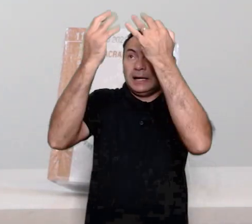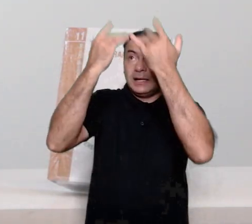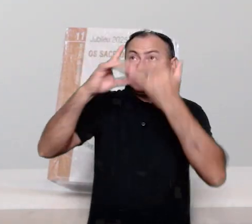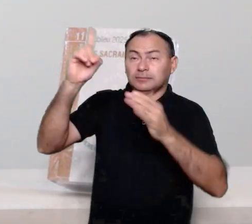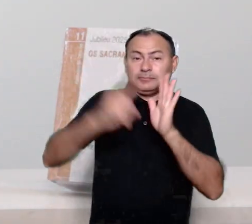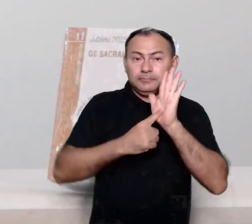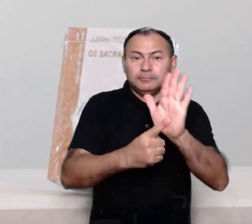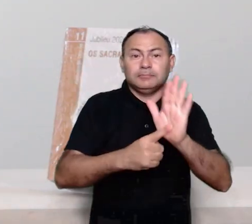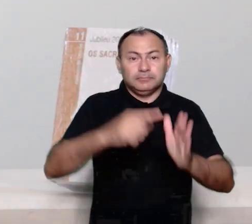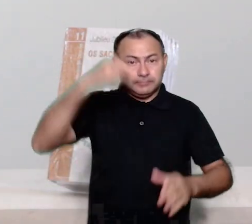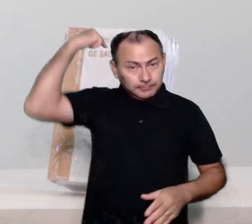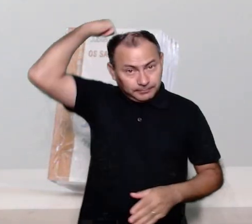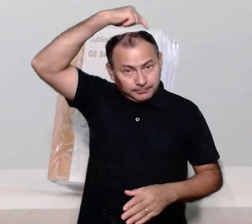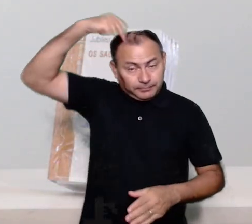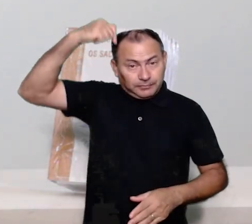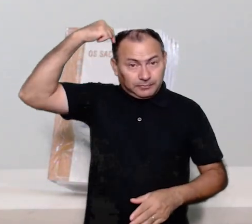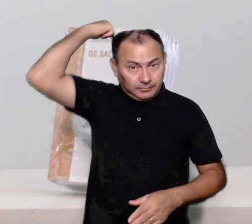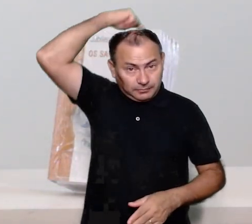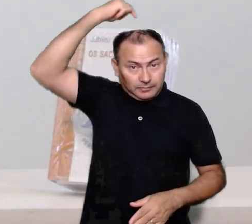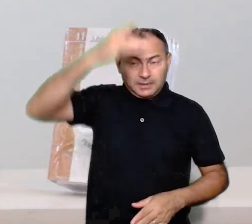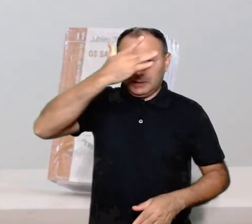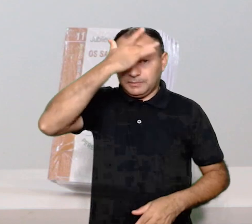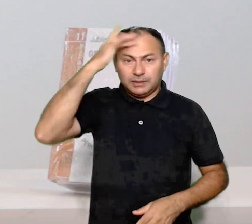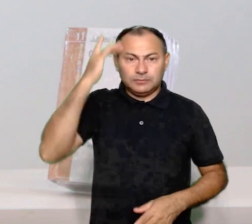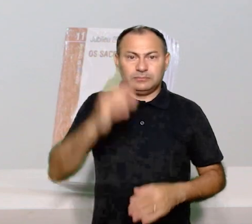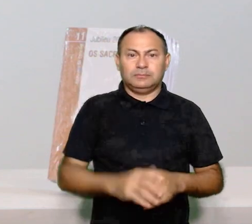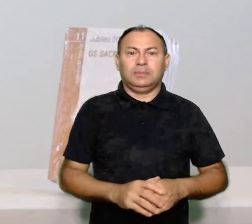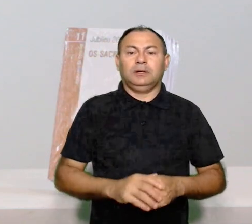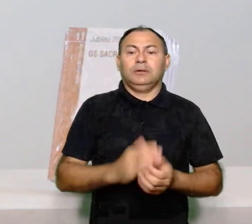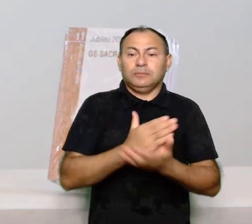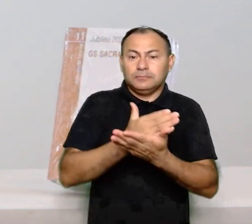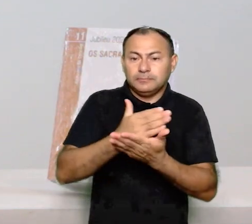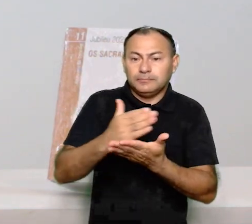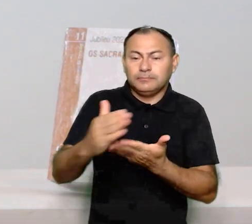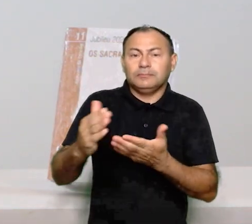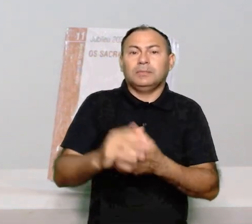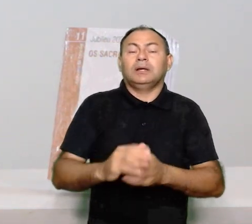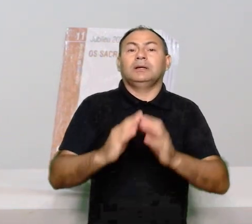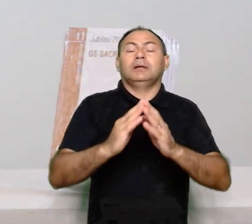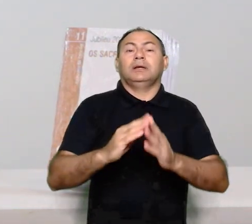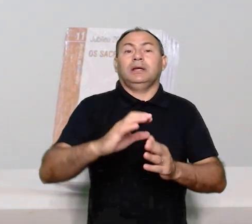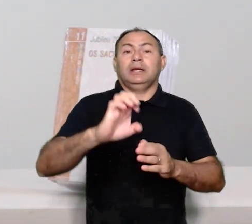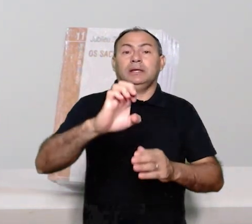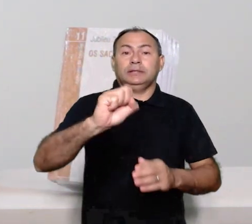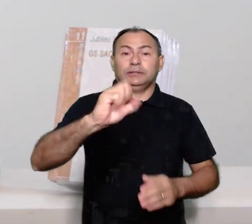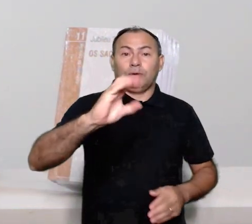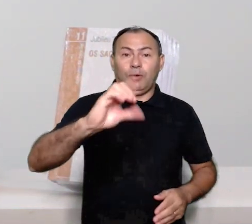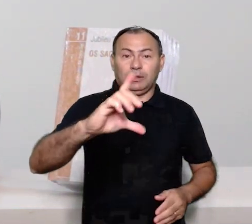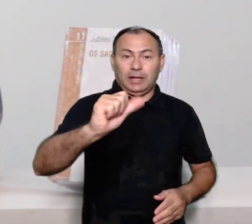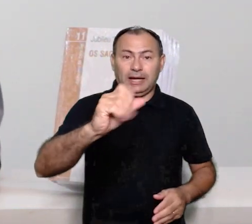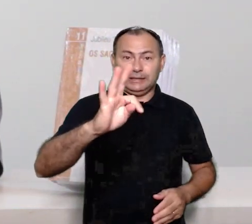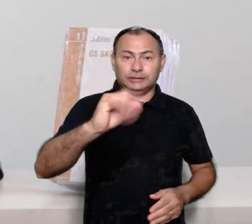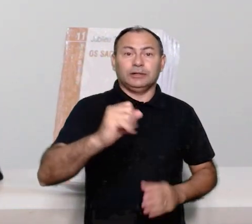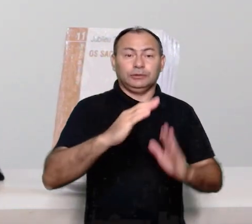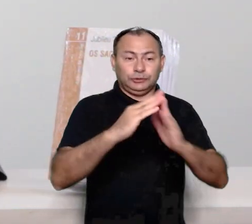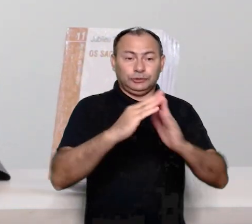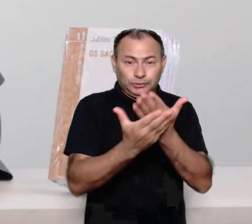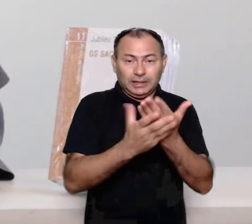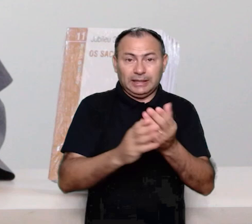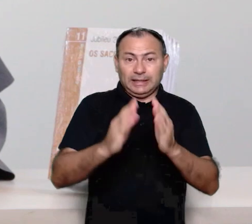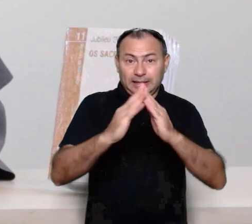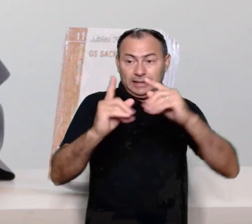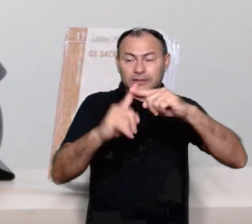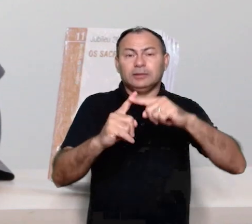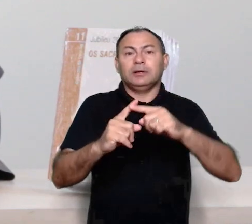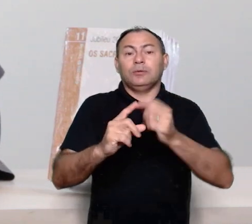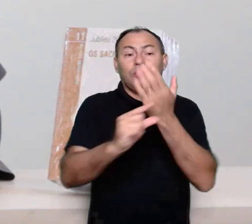Deus revelada para santificar os homens. Com o surgimento da grande escolástica, nós vemos o nosso autor